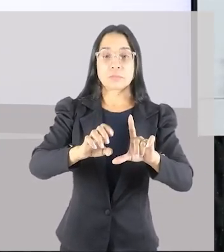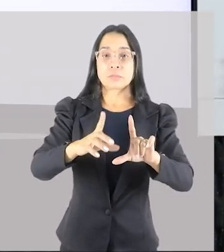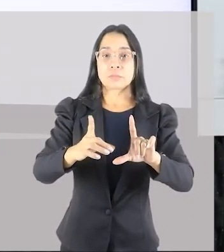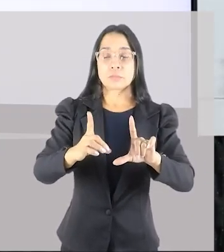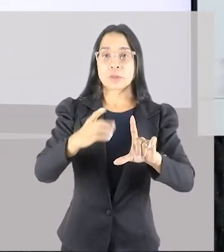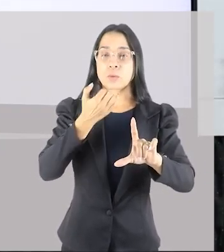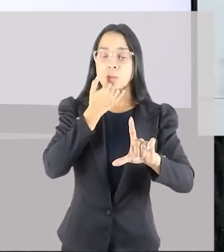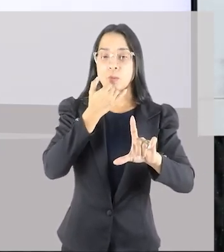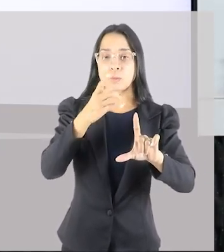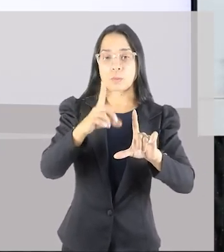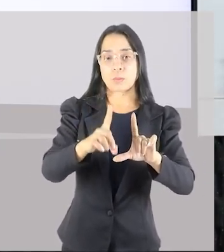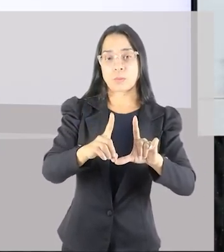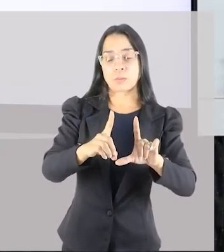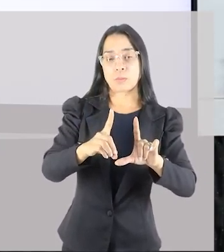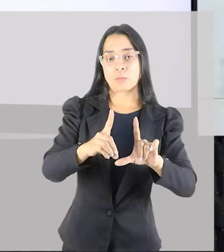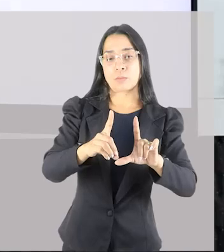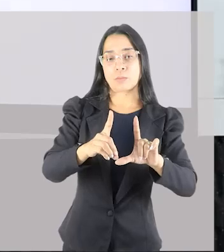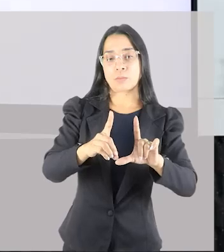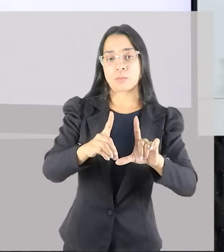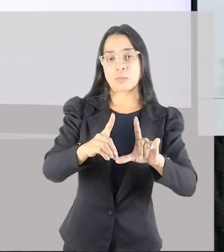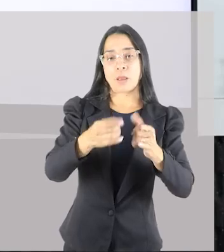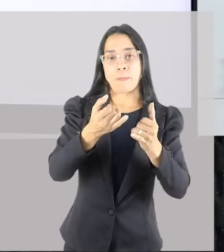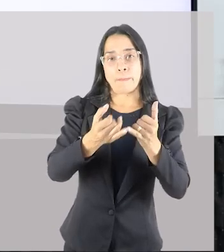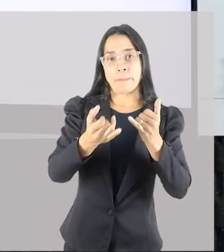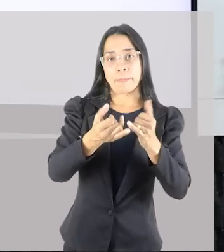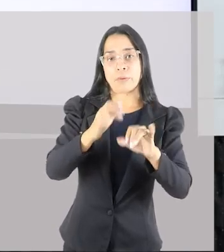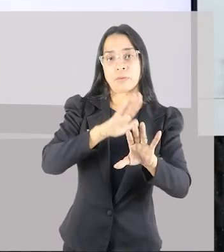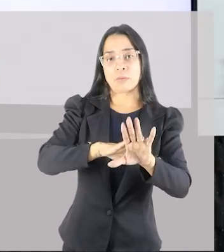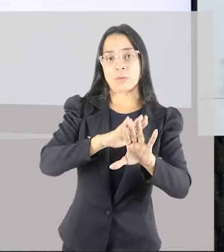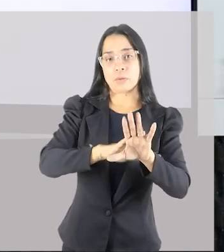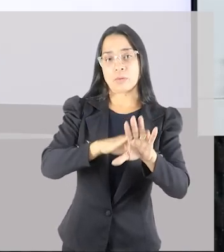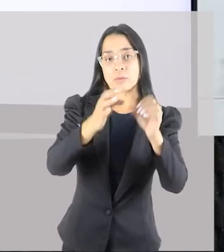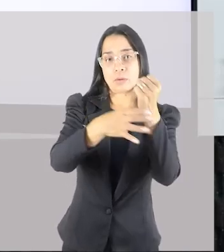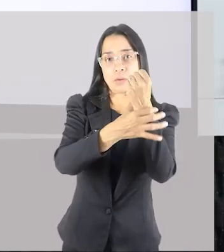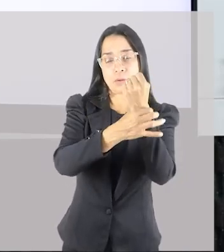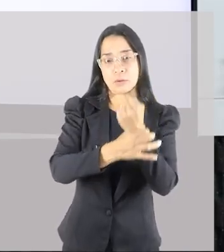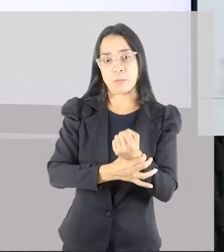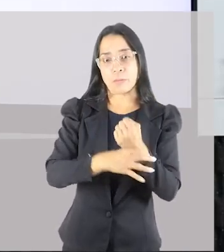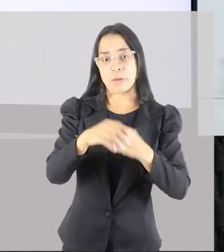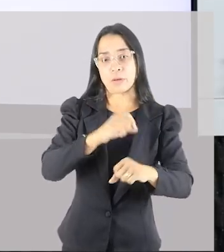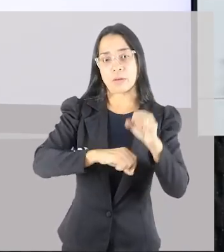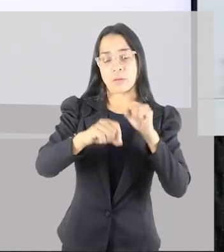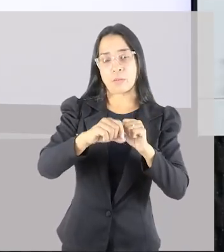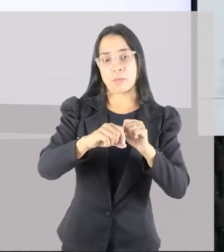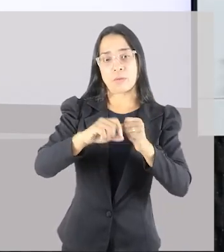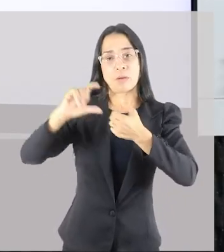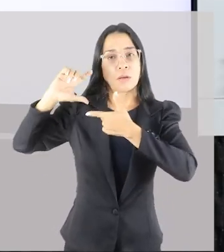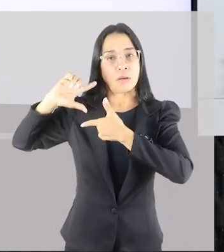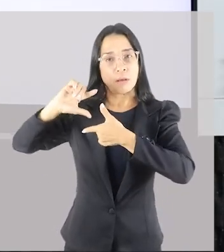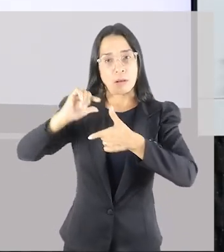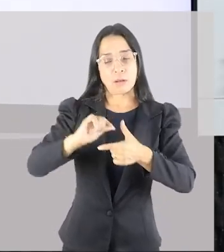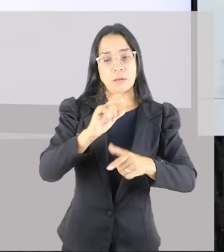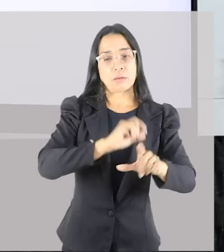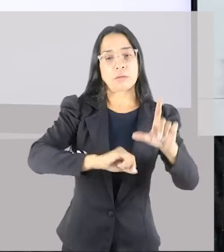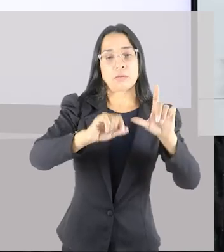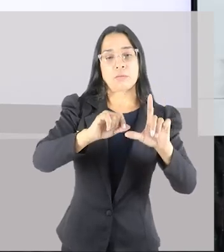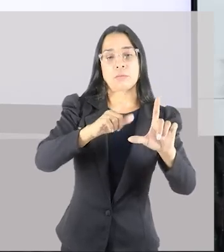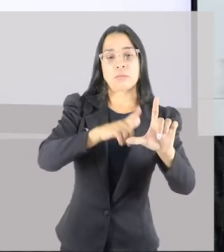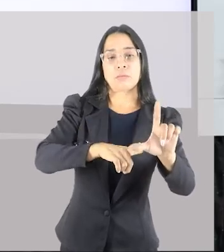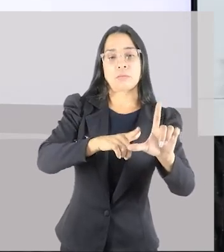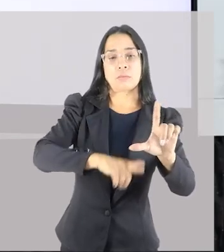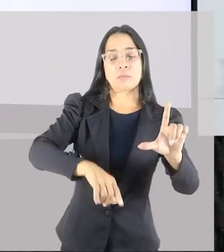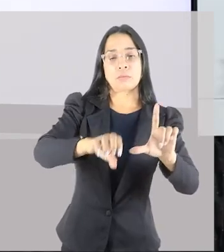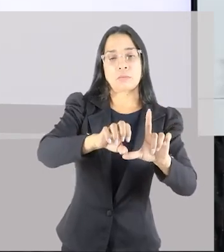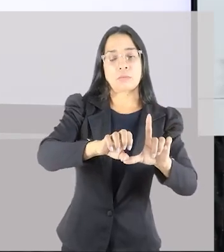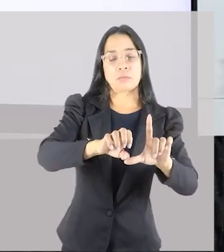liberalismo bom parece que uma ideologia Liberal aqui principalmente Liberal clássica né anarquismo também não